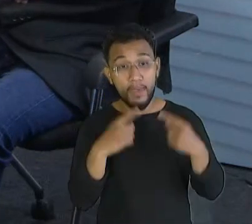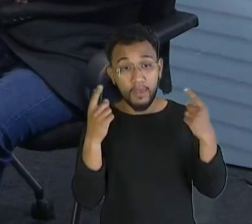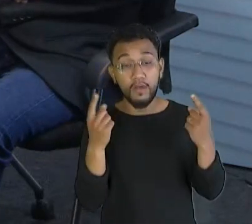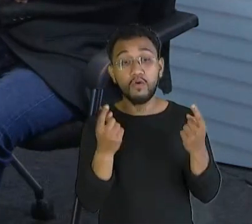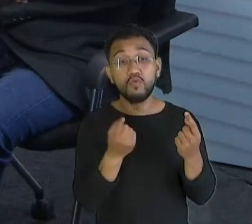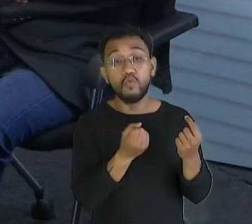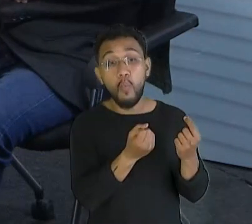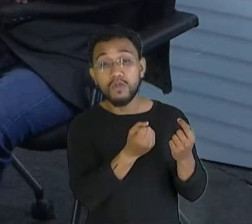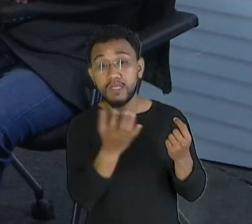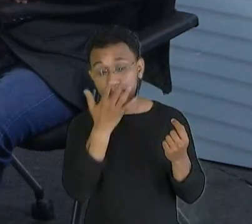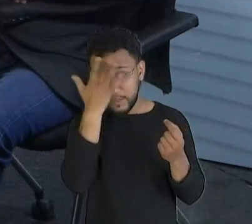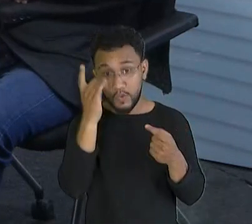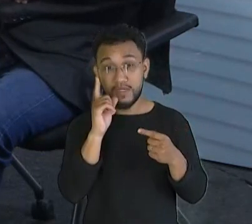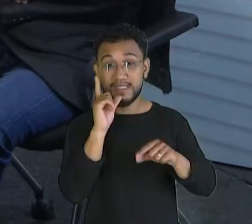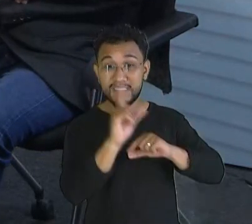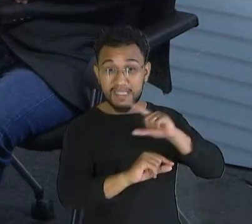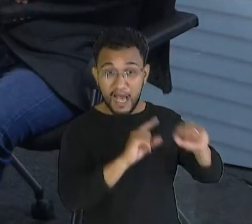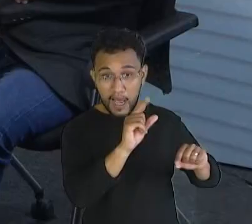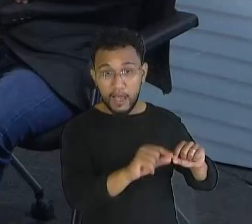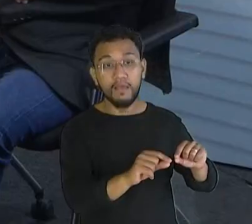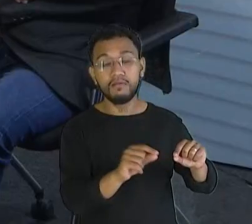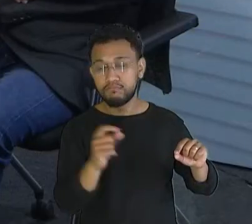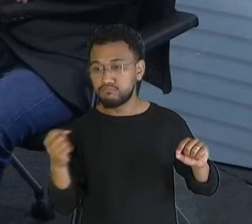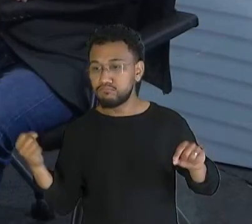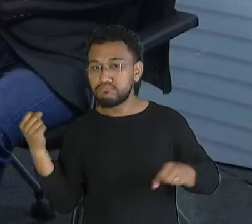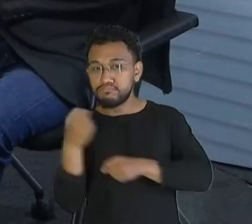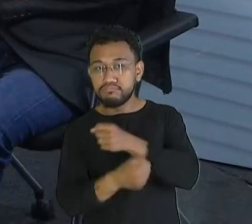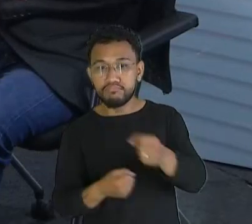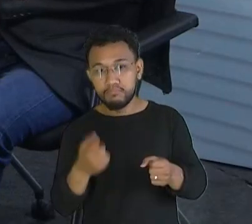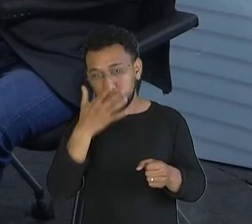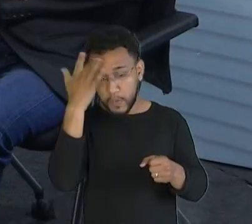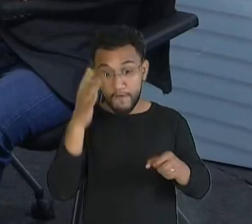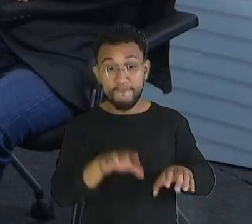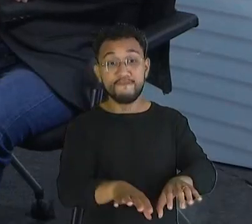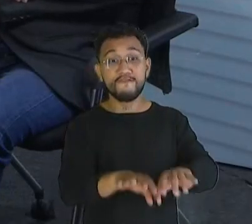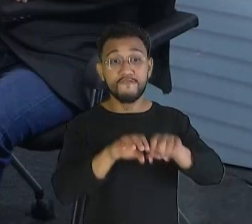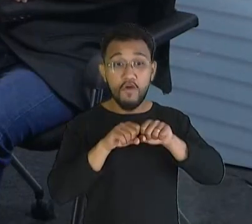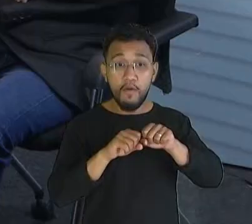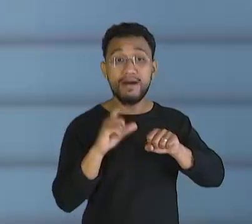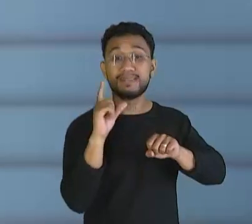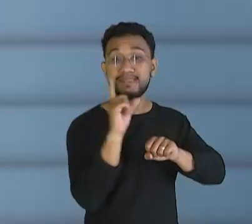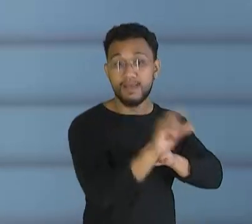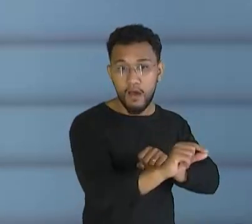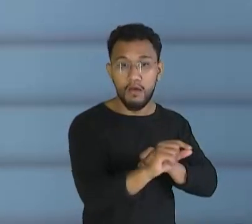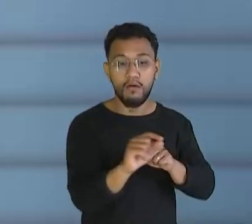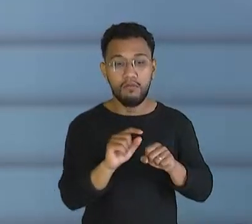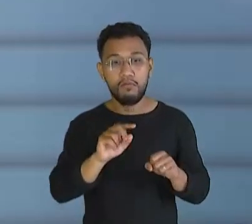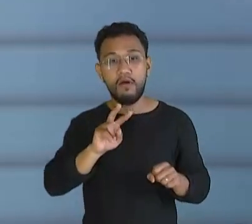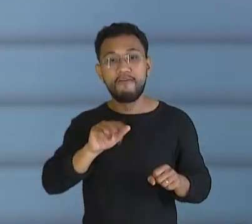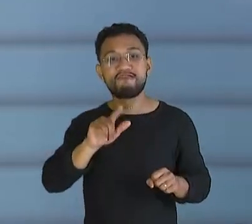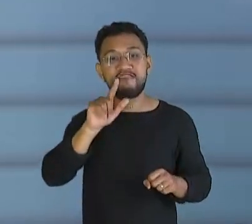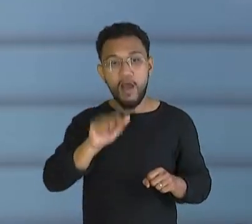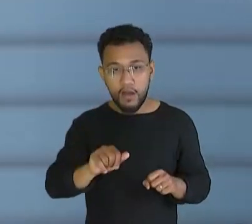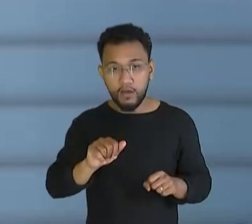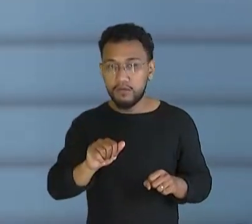pessoas que saem da casa. Tá. As pessoas se formam e vão saindo e as vagas que abrem... Formou, tem que sair. Isso,